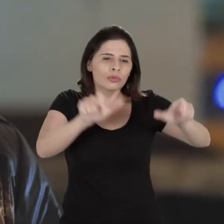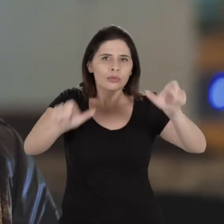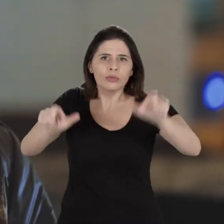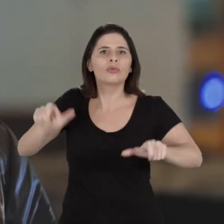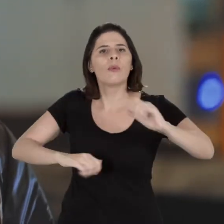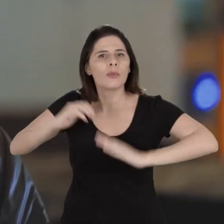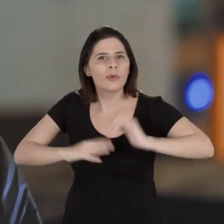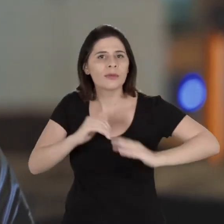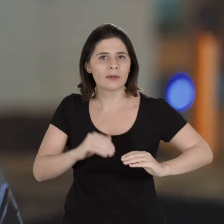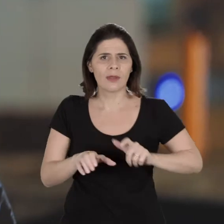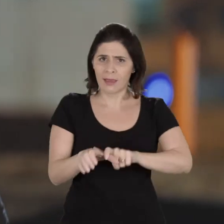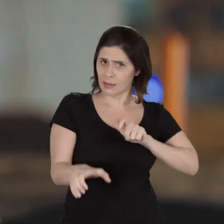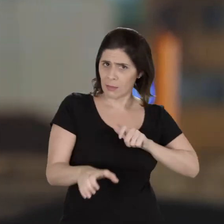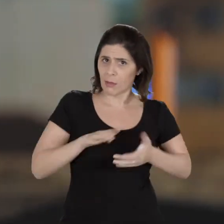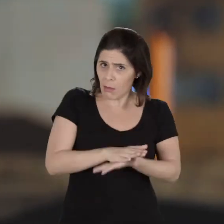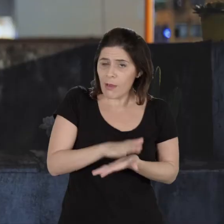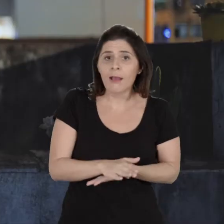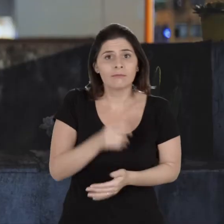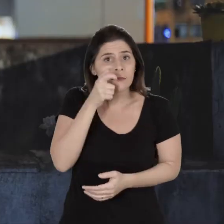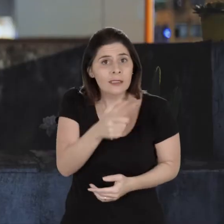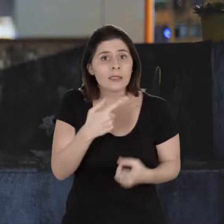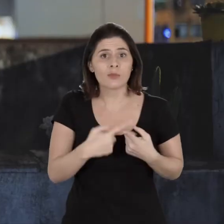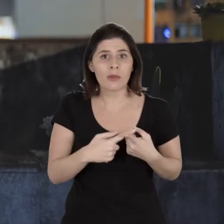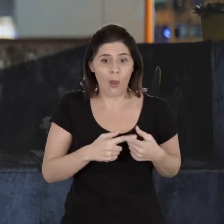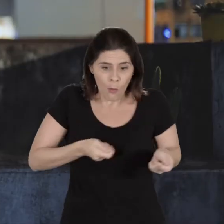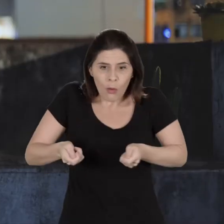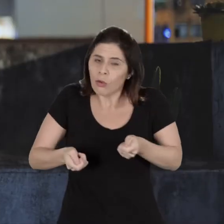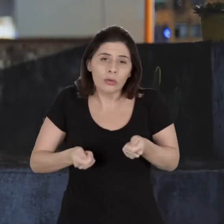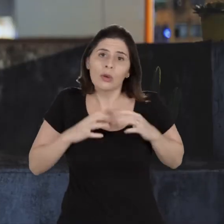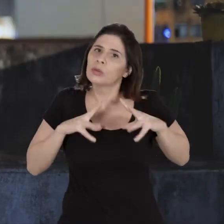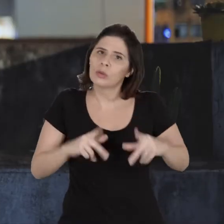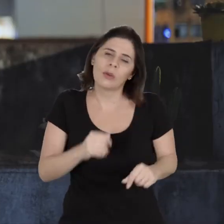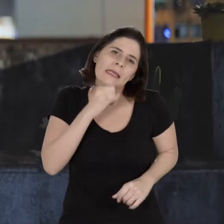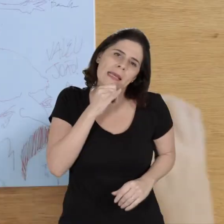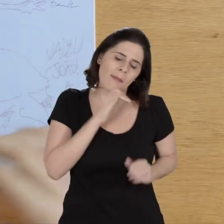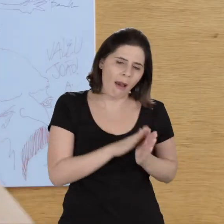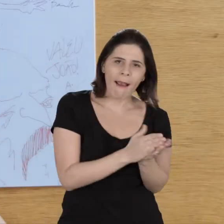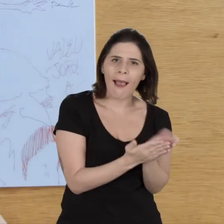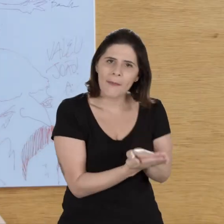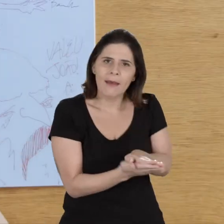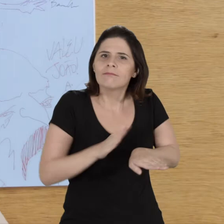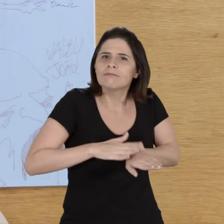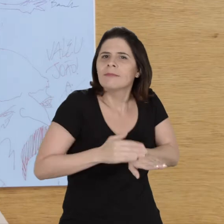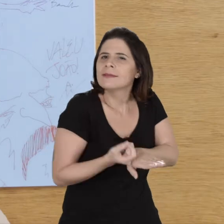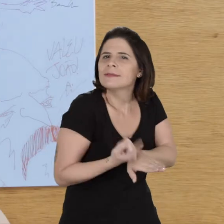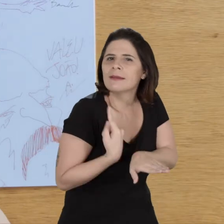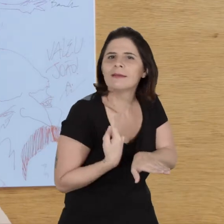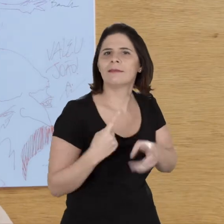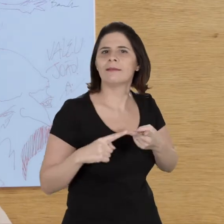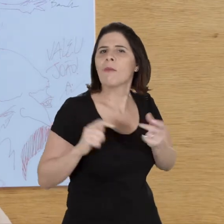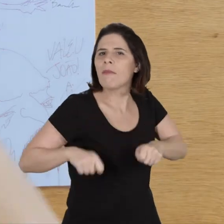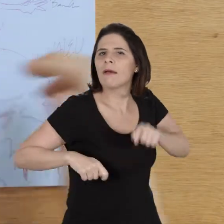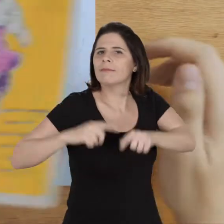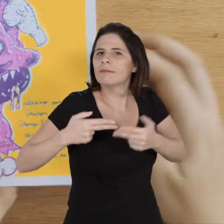publicar independente é interessante para você ter o controle total. Você poder falar, poxa, eu vou fazer uma capa estranha, eu vou testar um material que vai ser